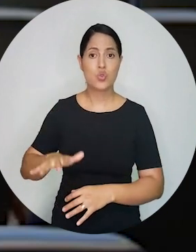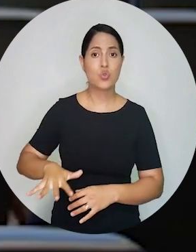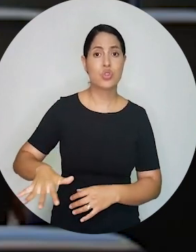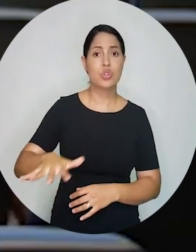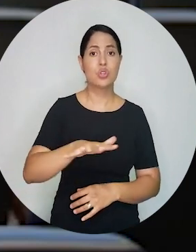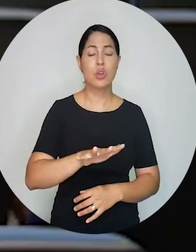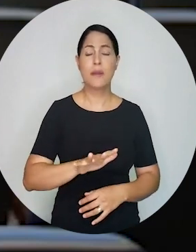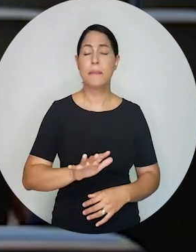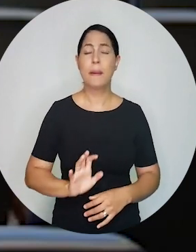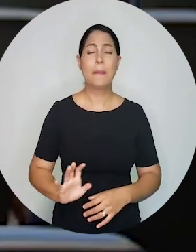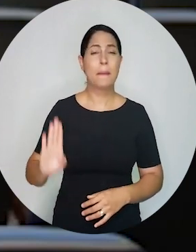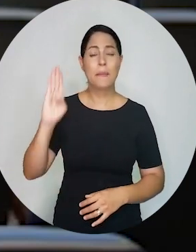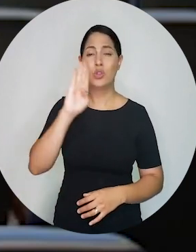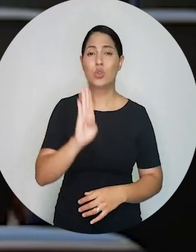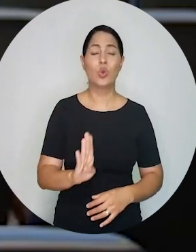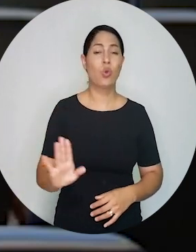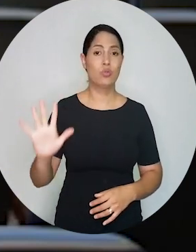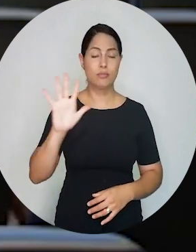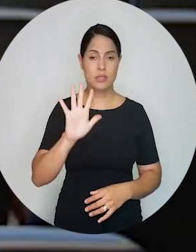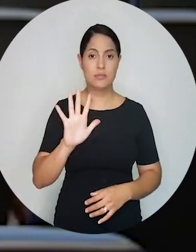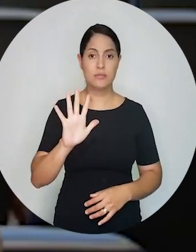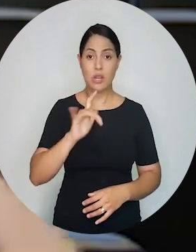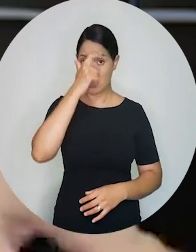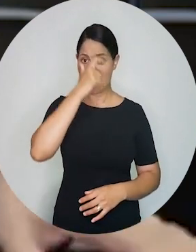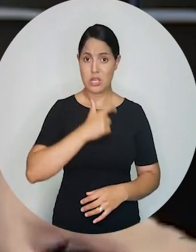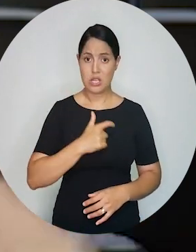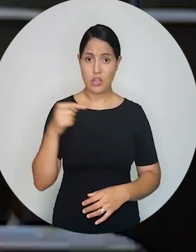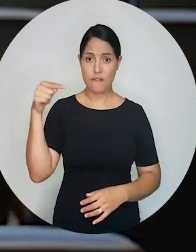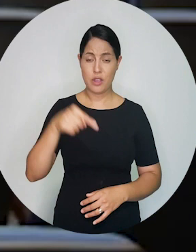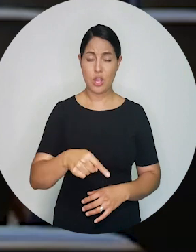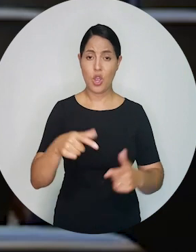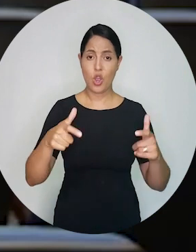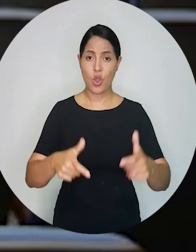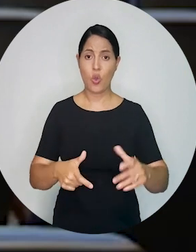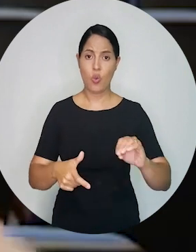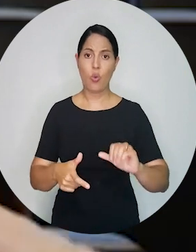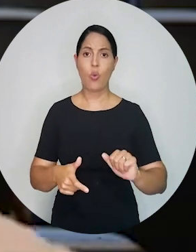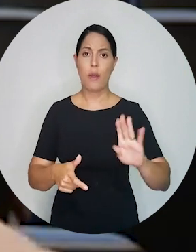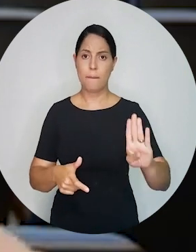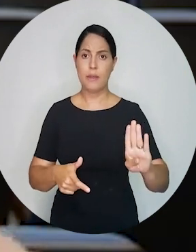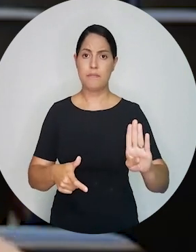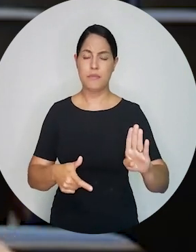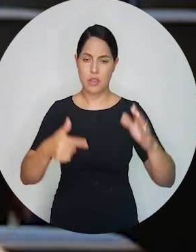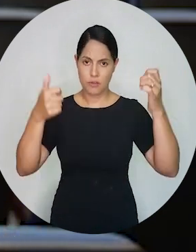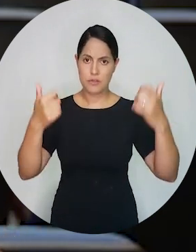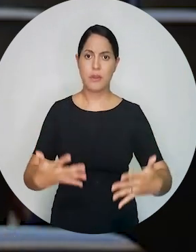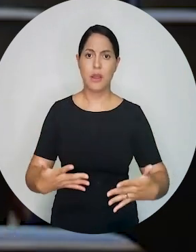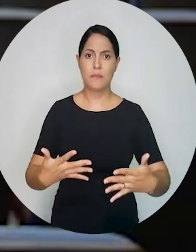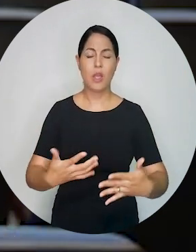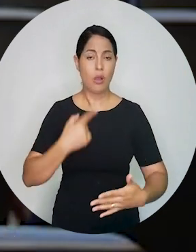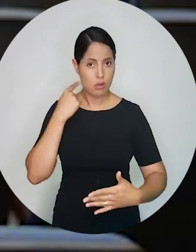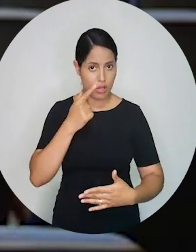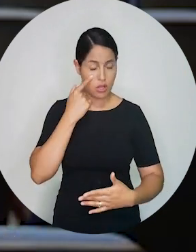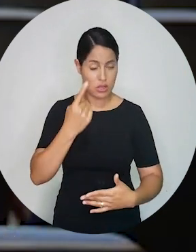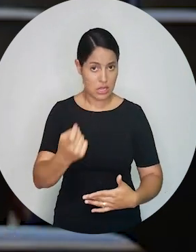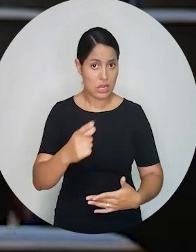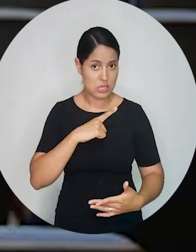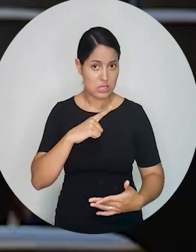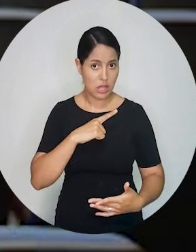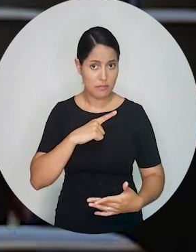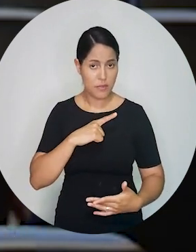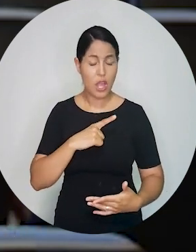ser considerado por todos os magistrados de todas a jurisdição de todos os tipos. E eu vim aqui na